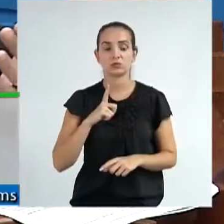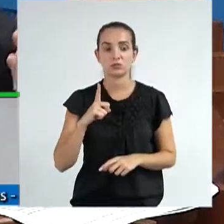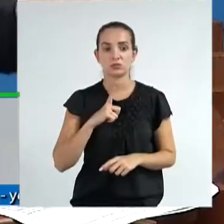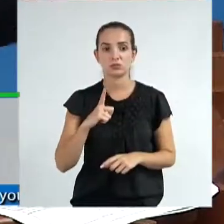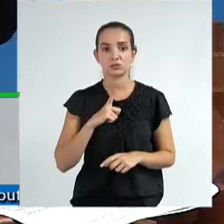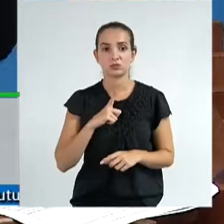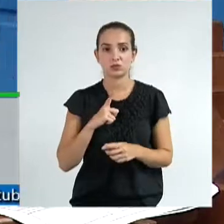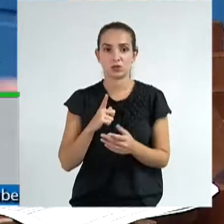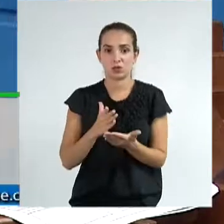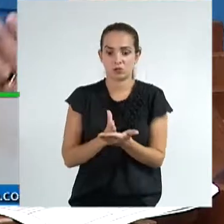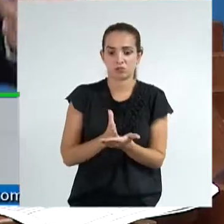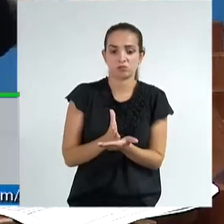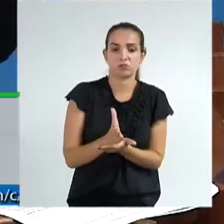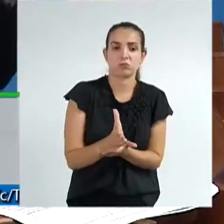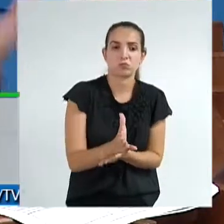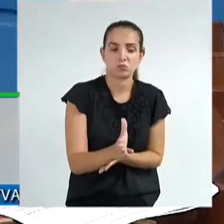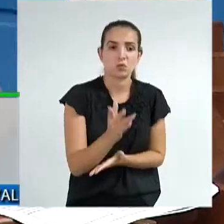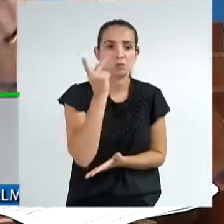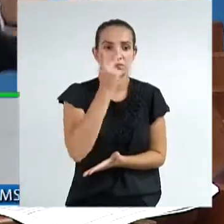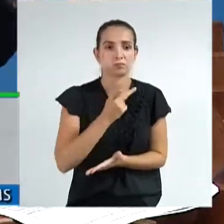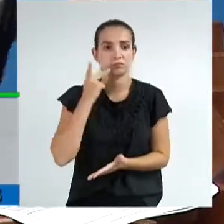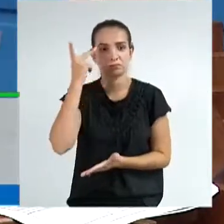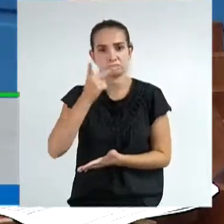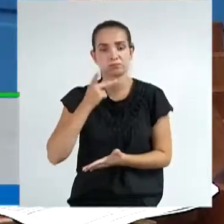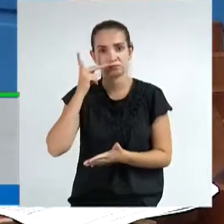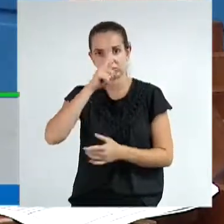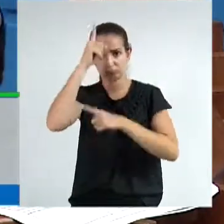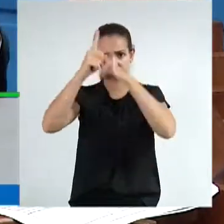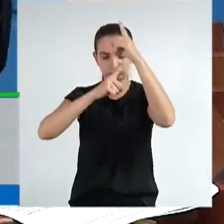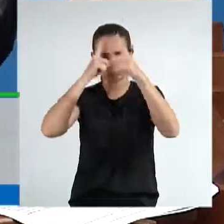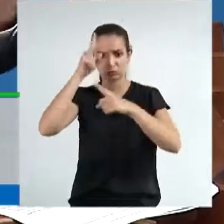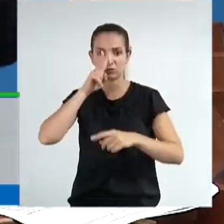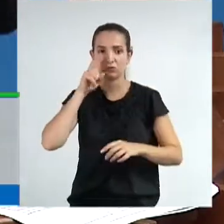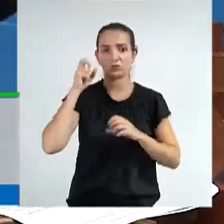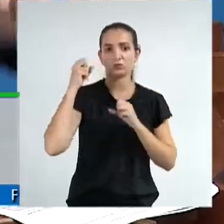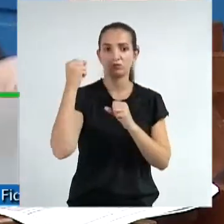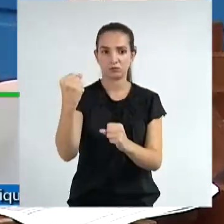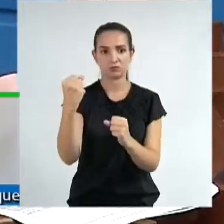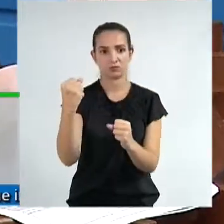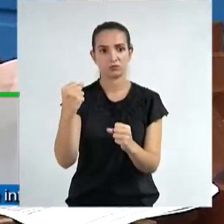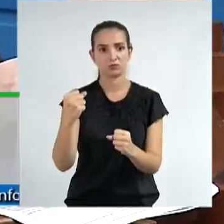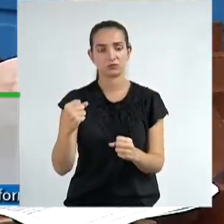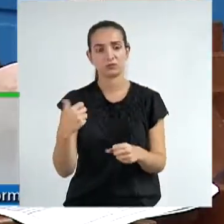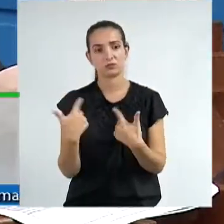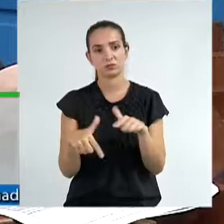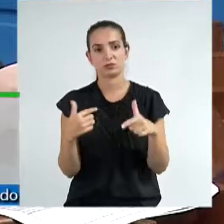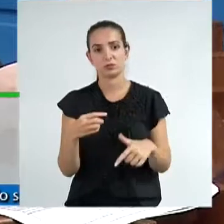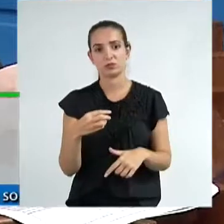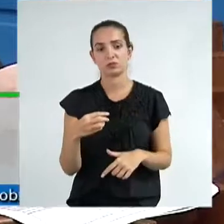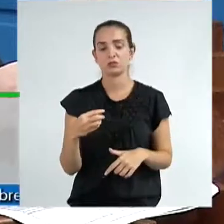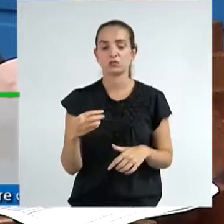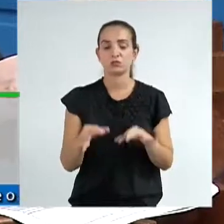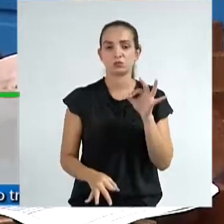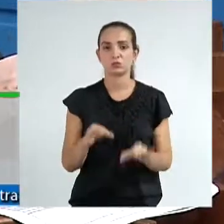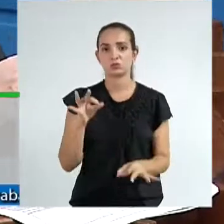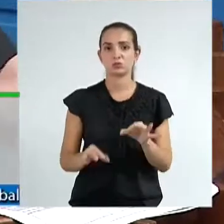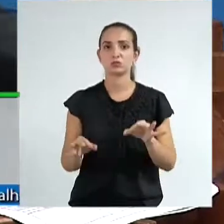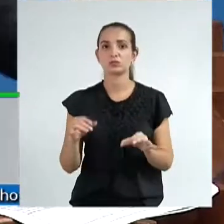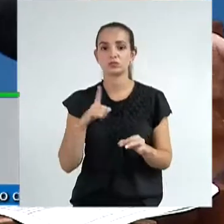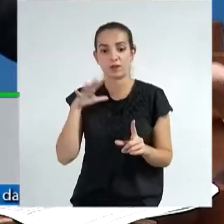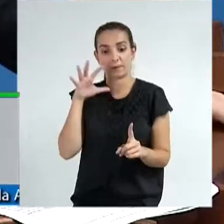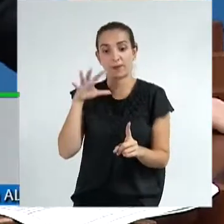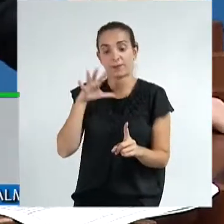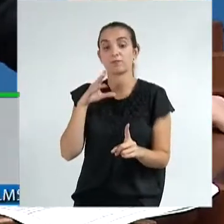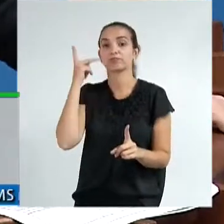o viés político, ideológico muito forte na sua atuação como juiz.